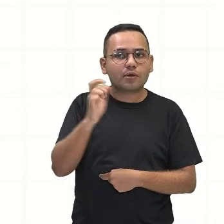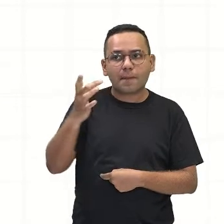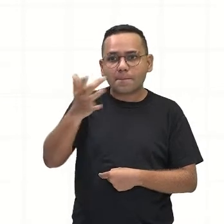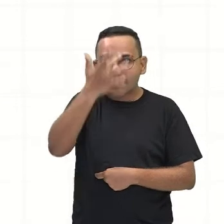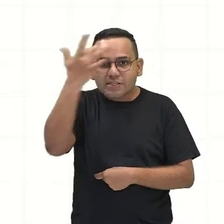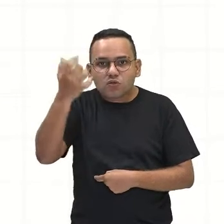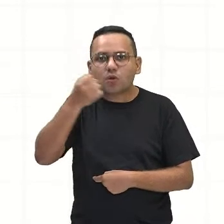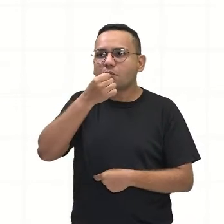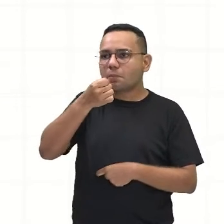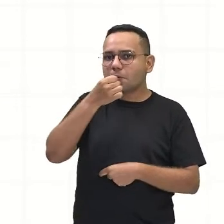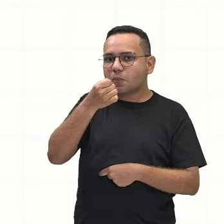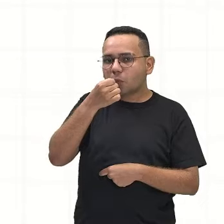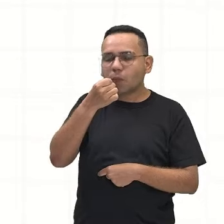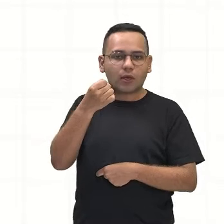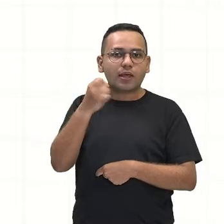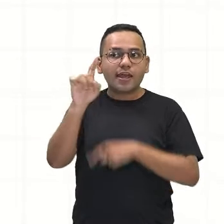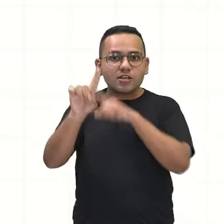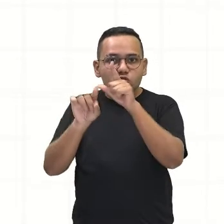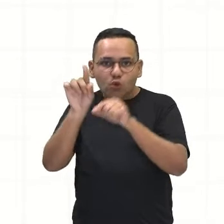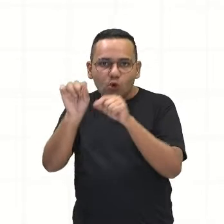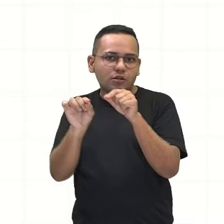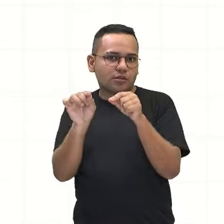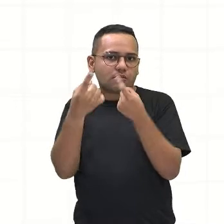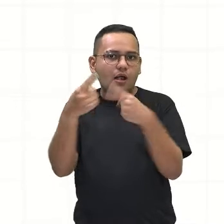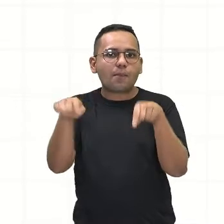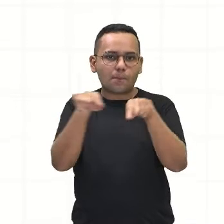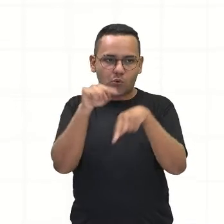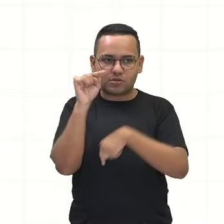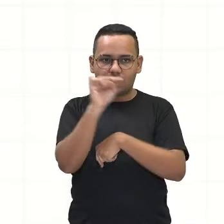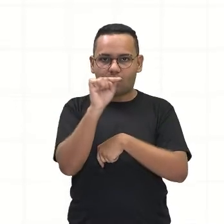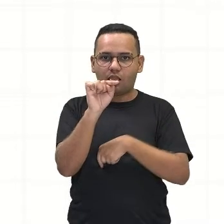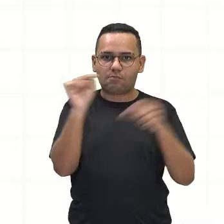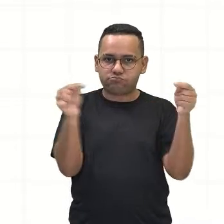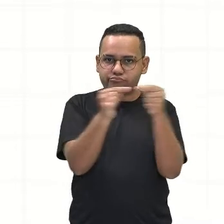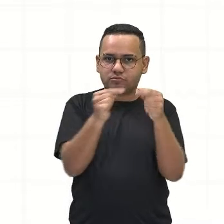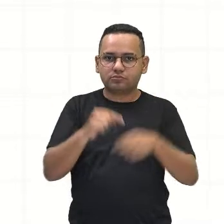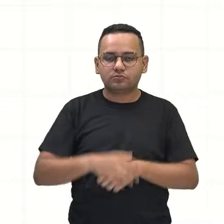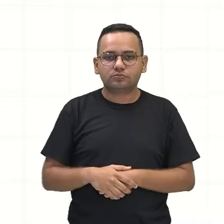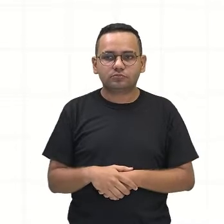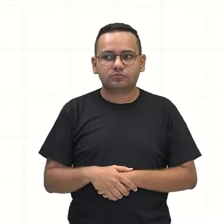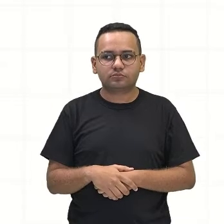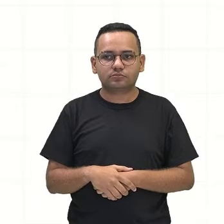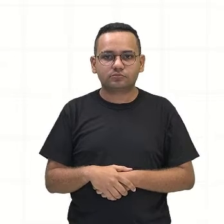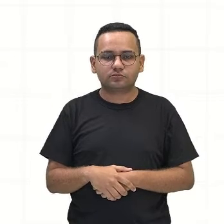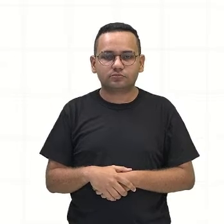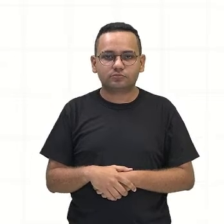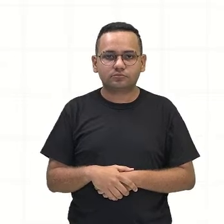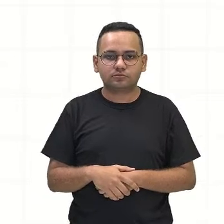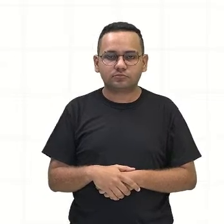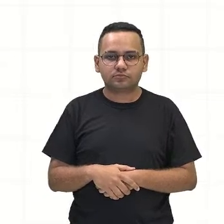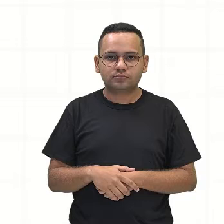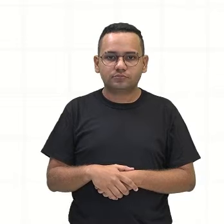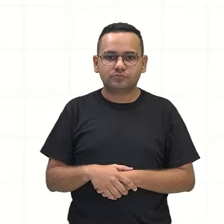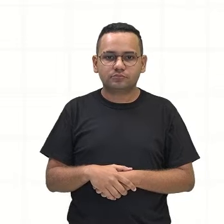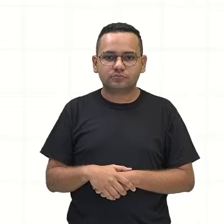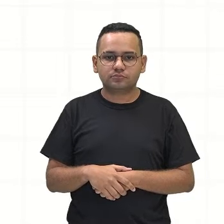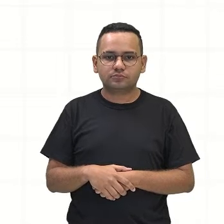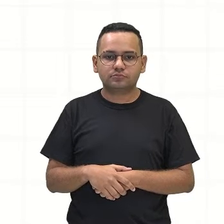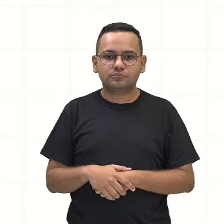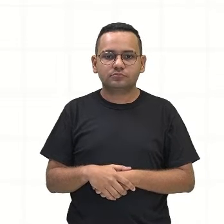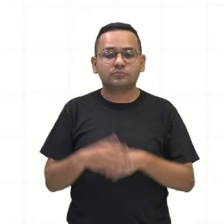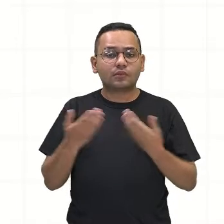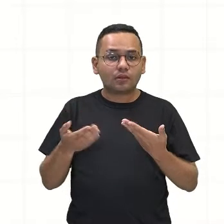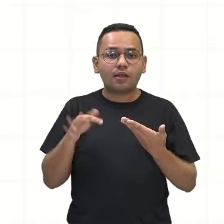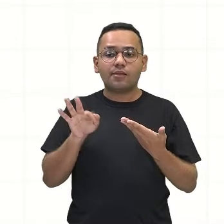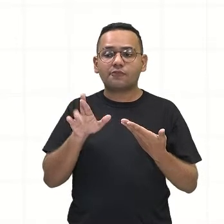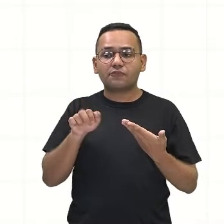falaram que foi o boi-bumbá, tá? Porque precisava escolher. Então, nós estamos falando aqui da frequência absoluta. Então,